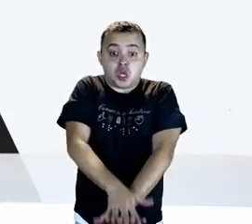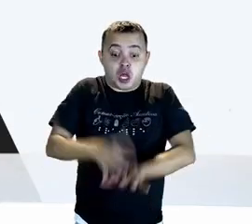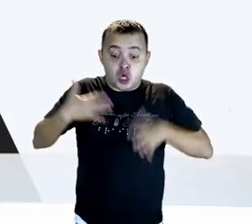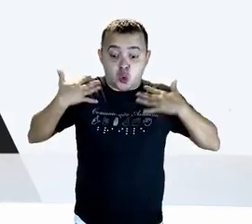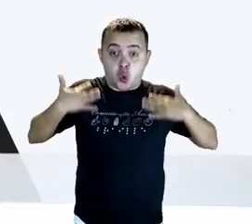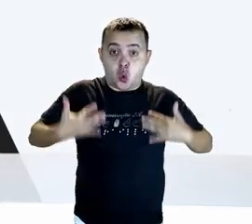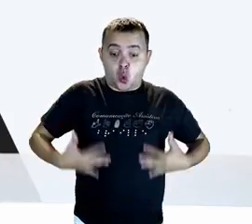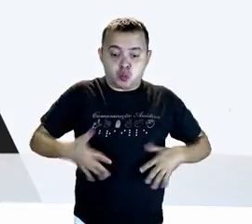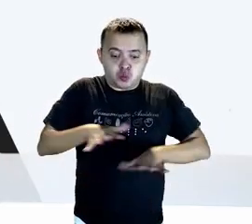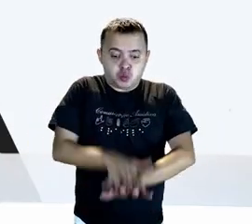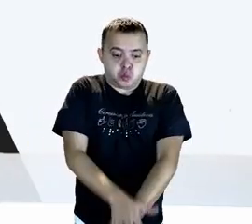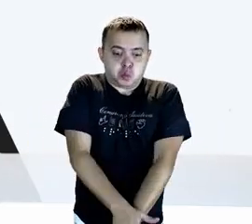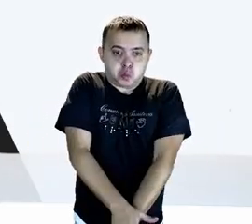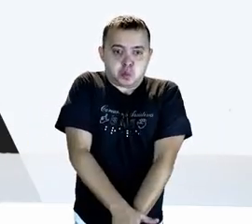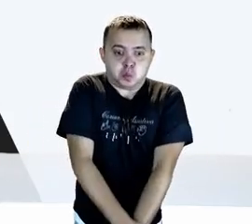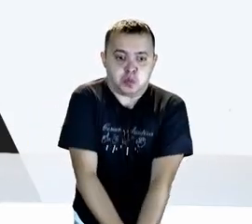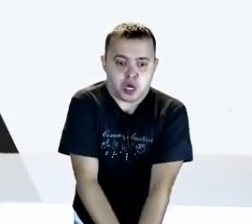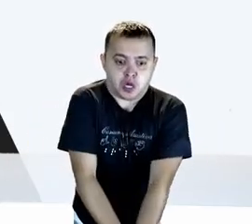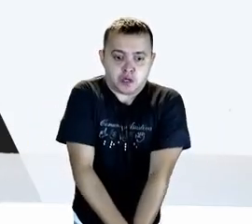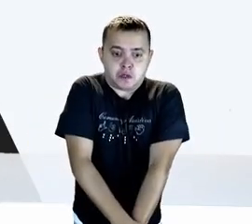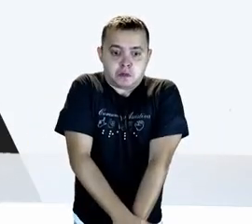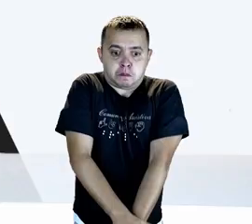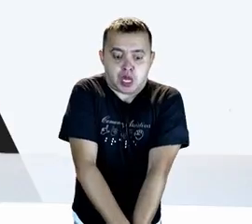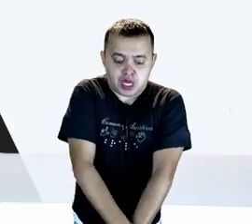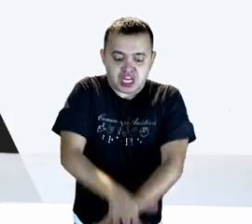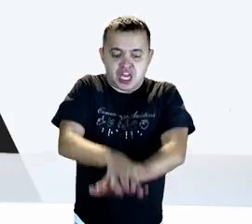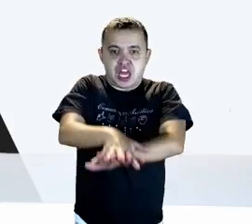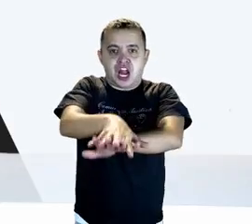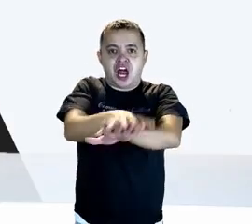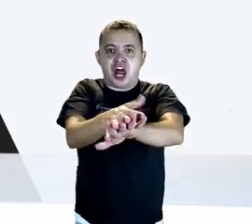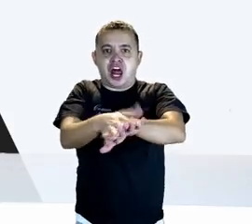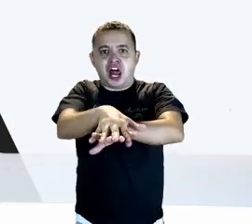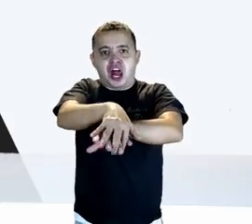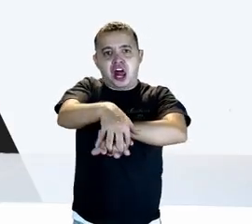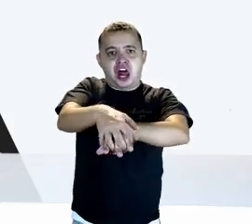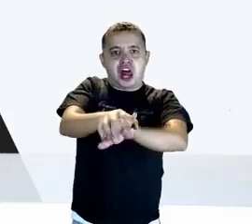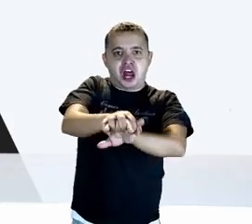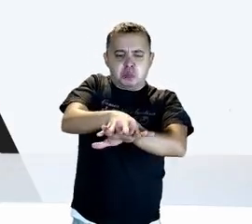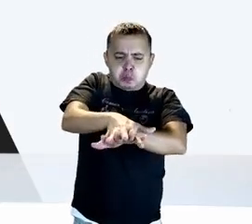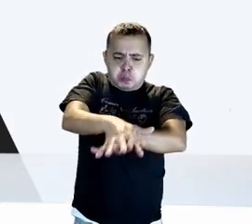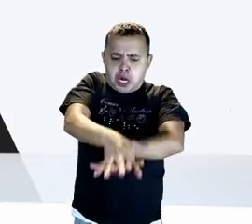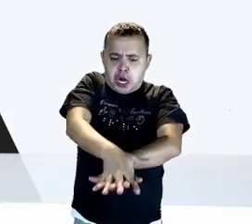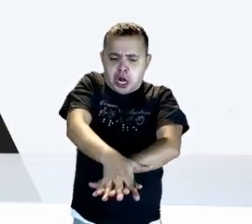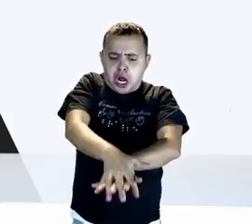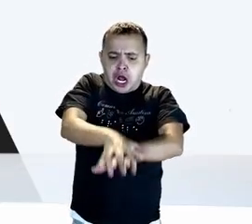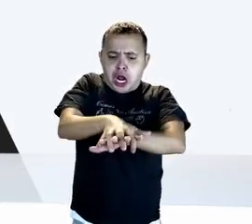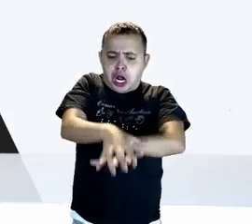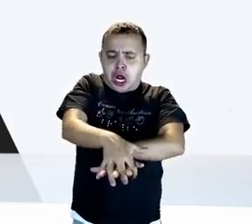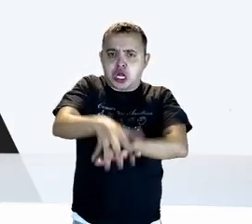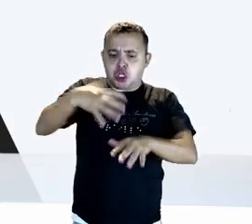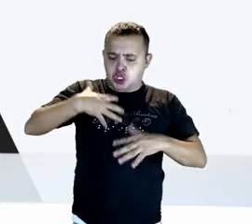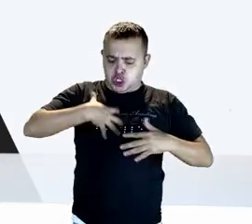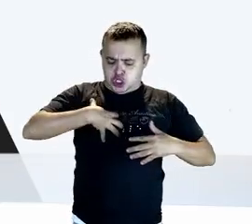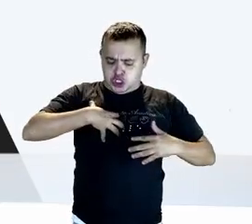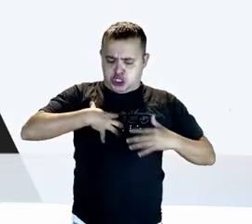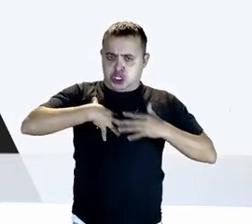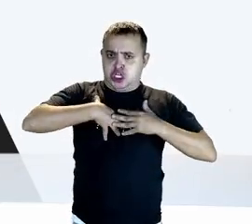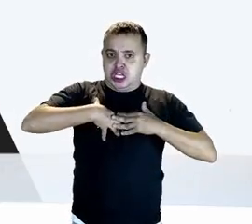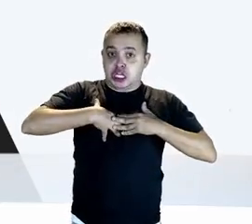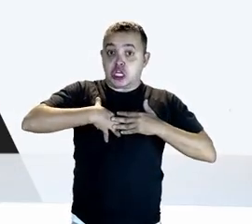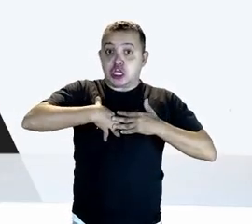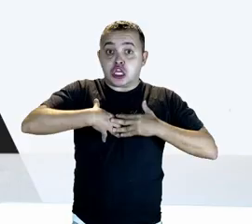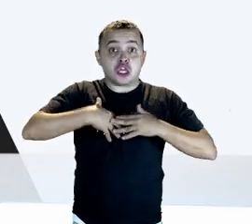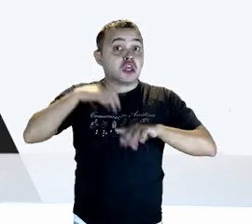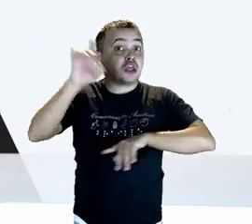joelhos e evitar que os seus dedos apertem o peito da vítima durante